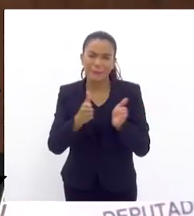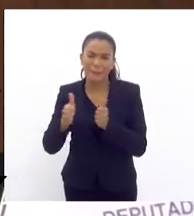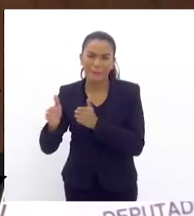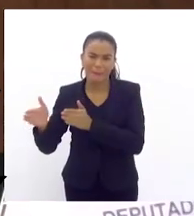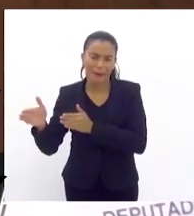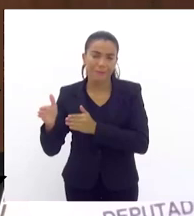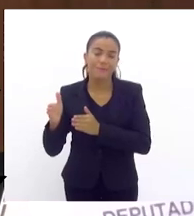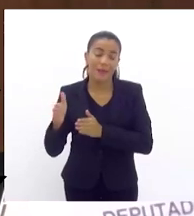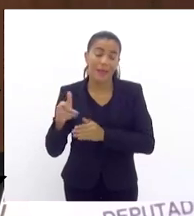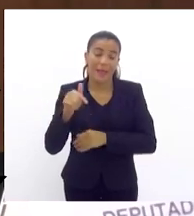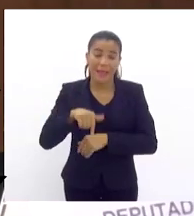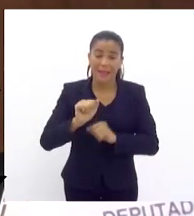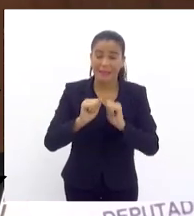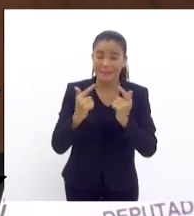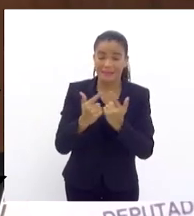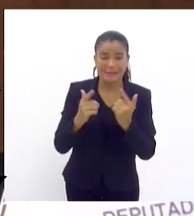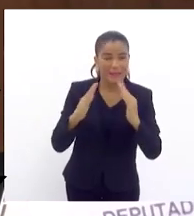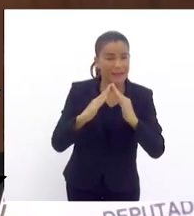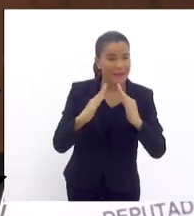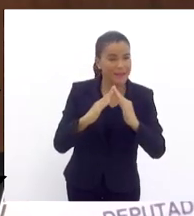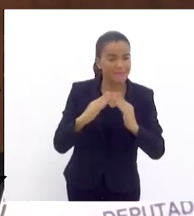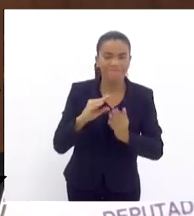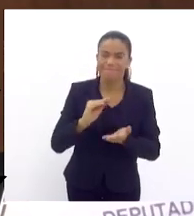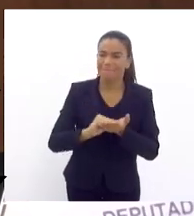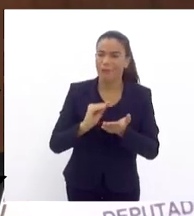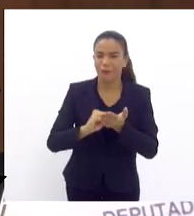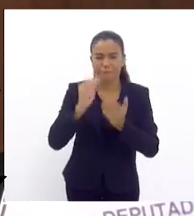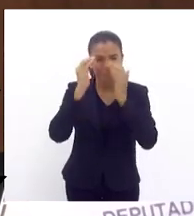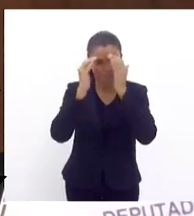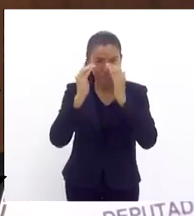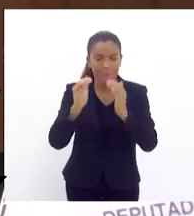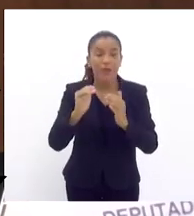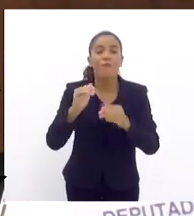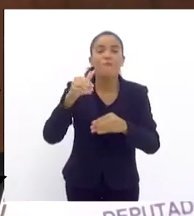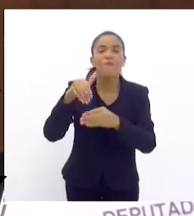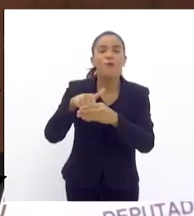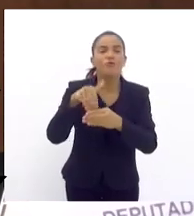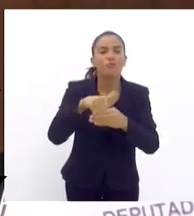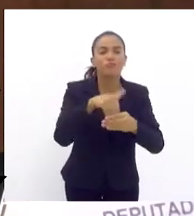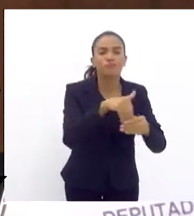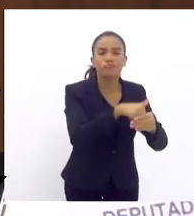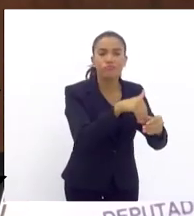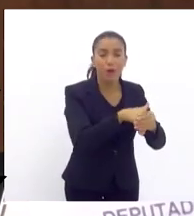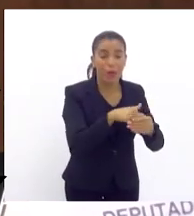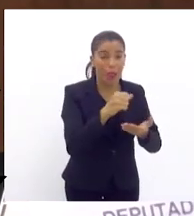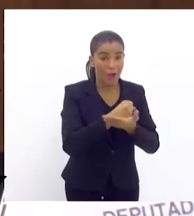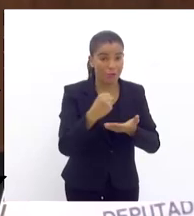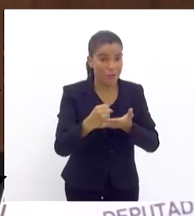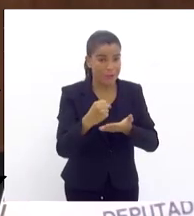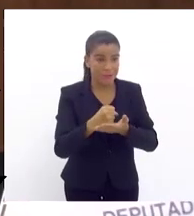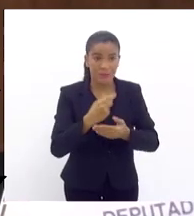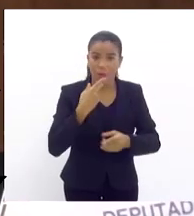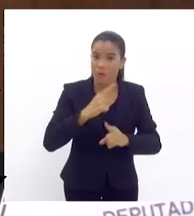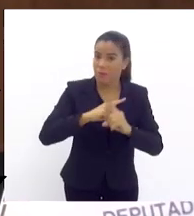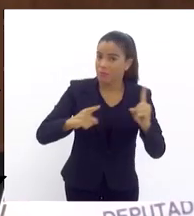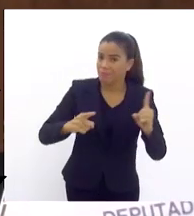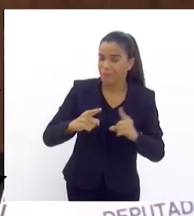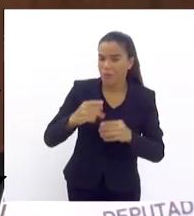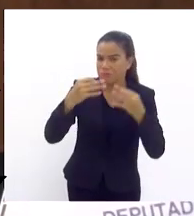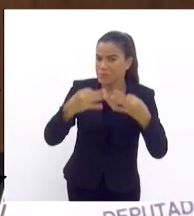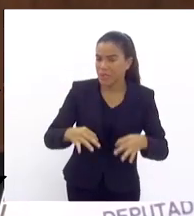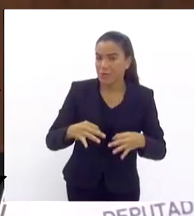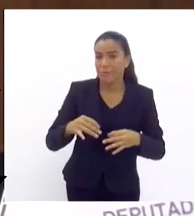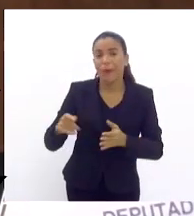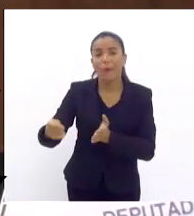muito desrespeitada em 2021, quando votou, dizendo que a concessão não deveria acontecer, né? E, numa